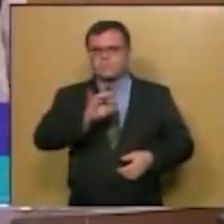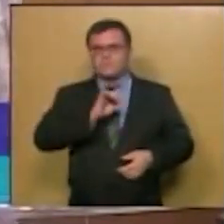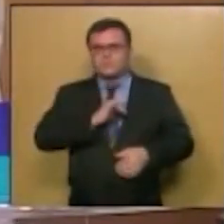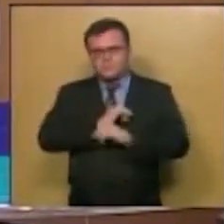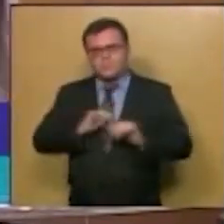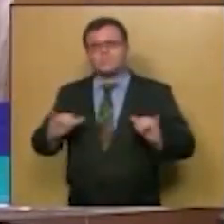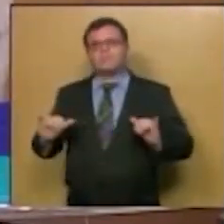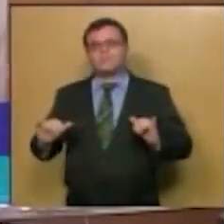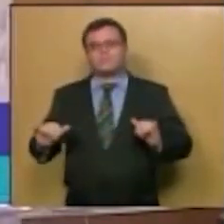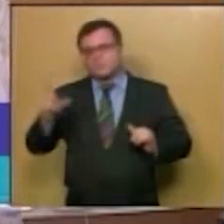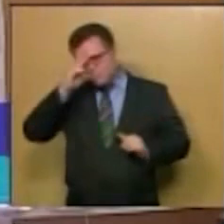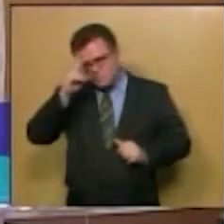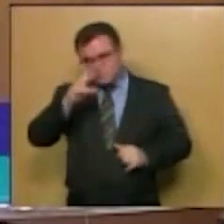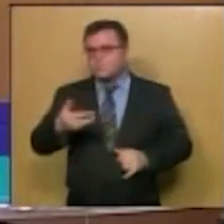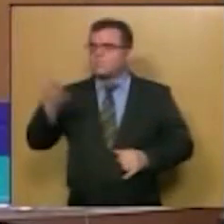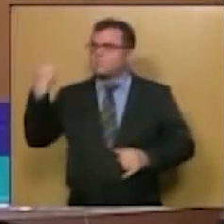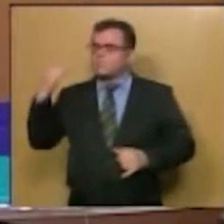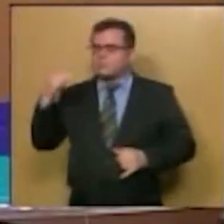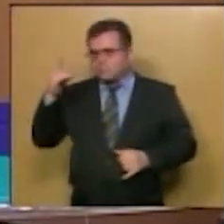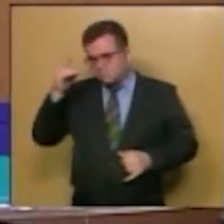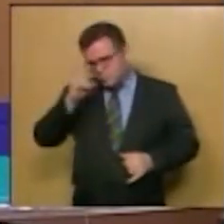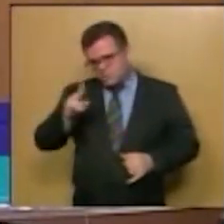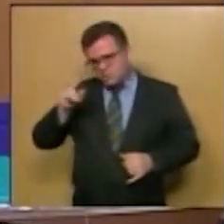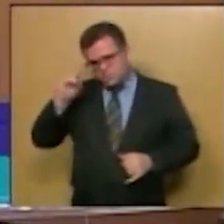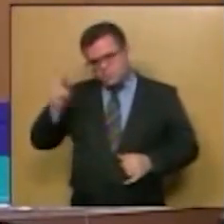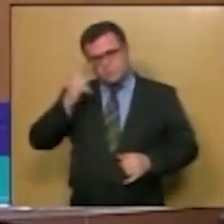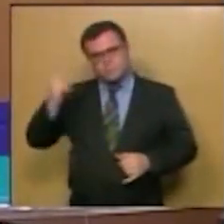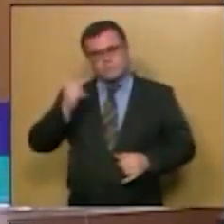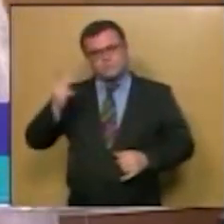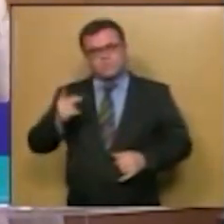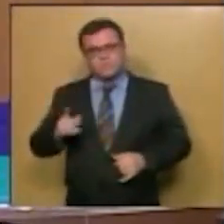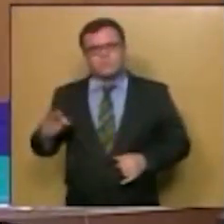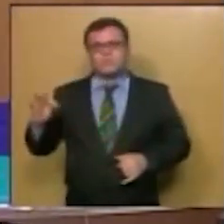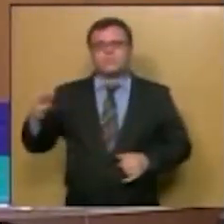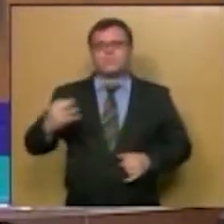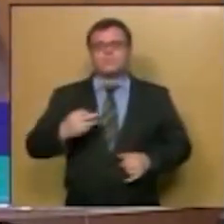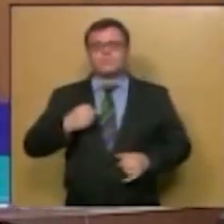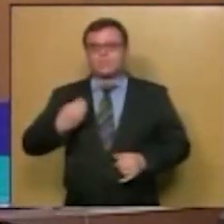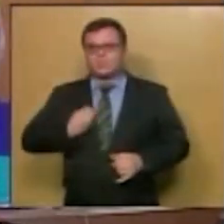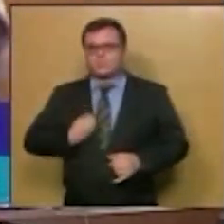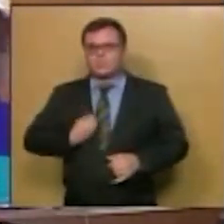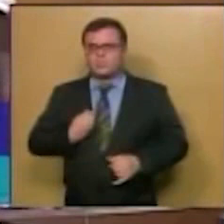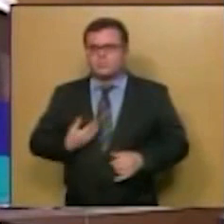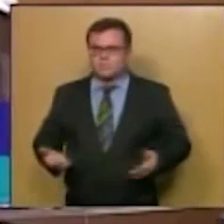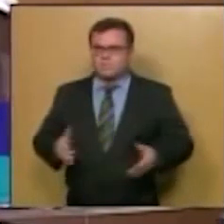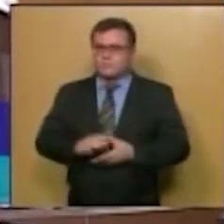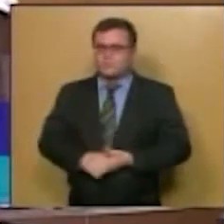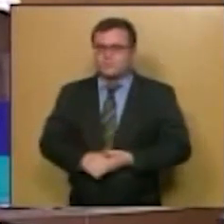para lembrar a estrela que vazou eo a usar acho que não se alinharam